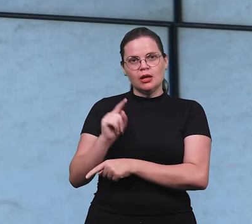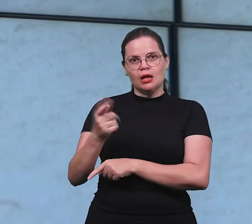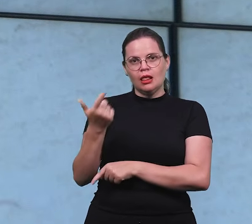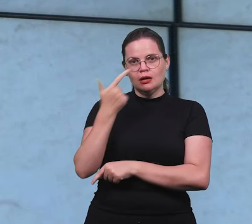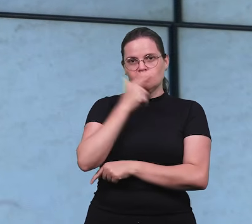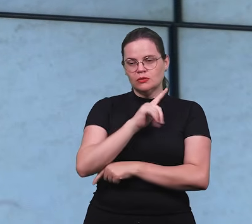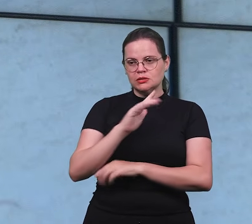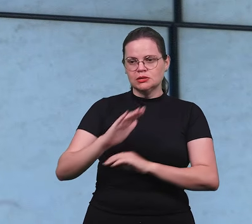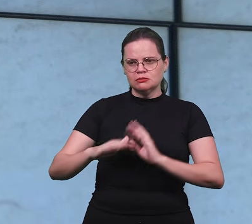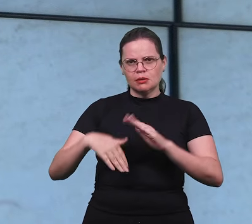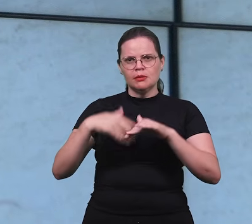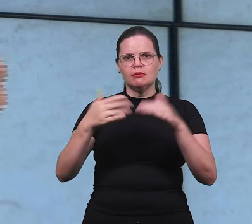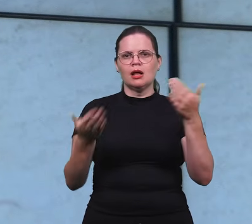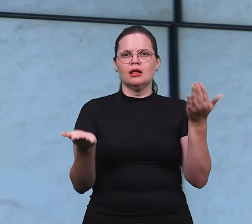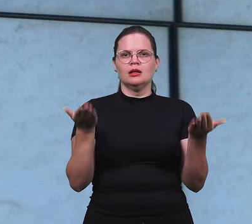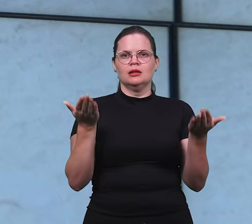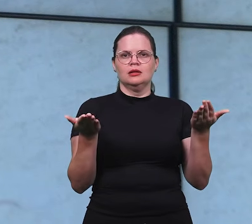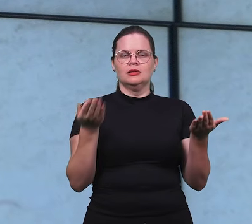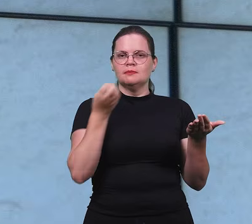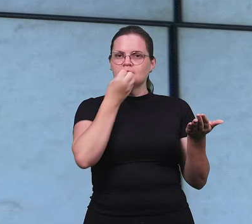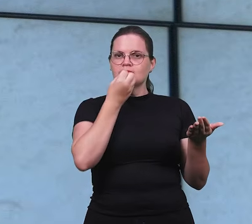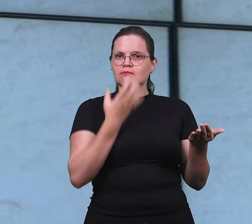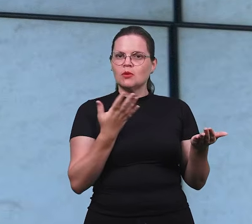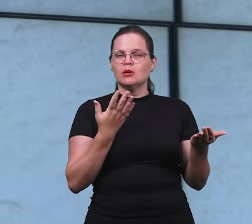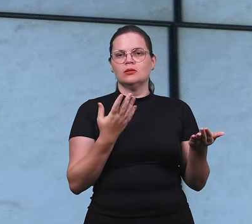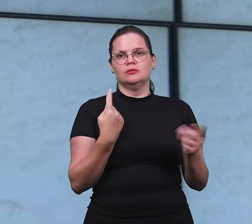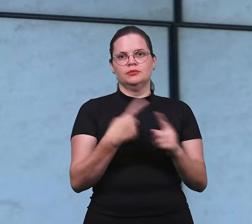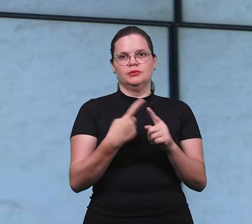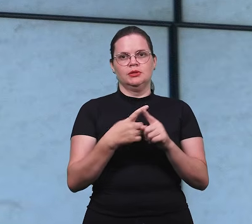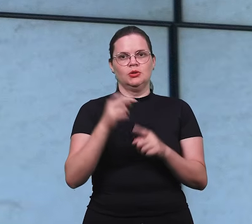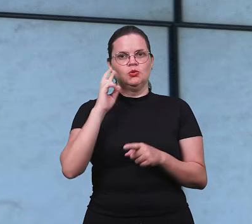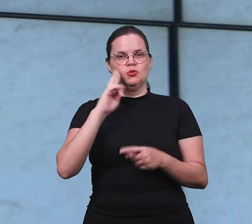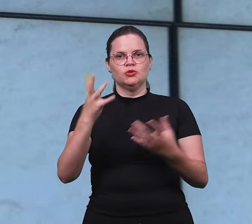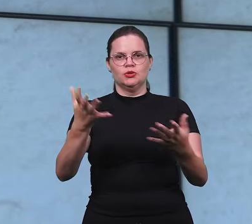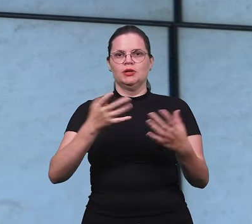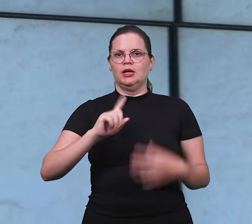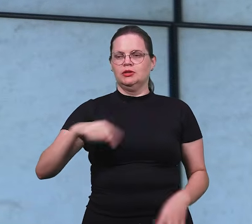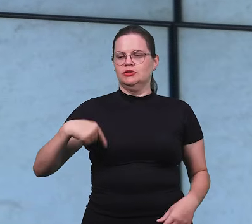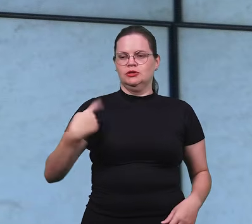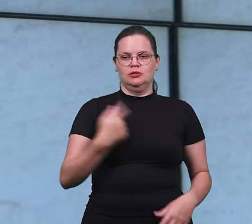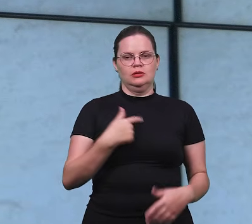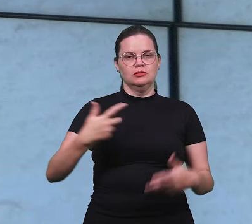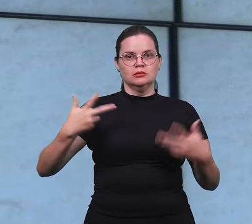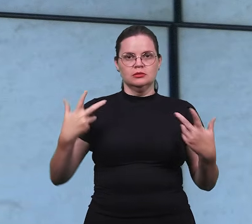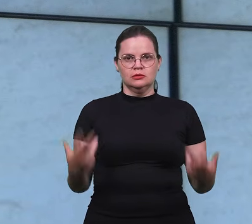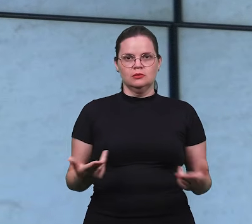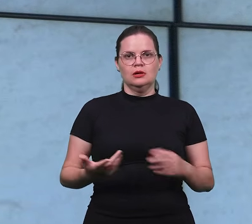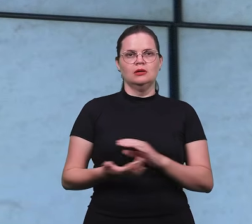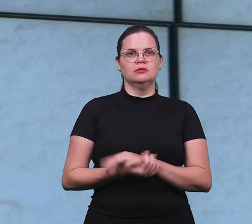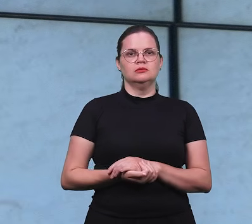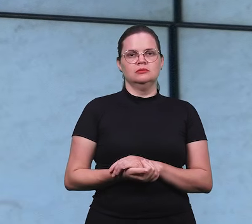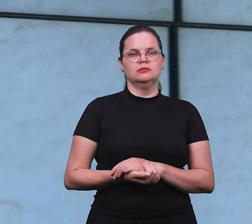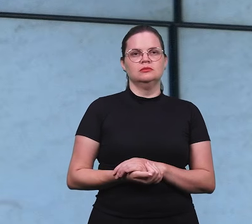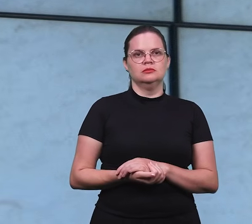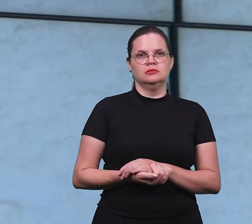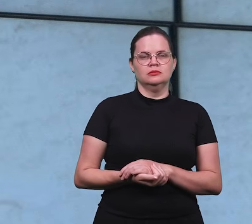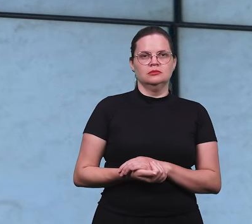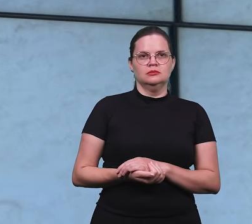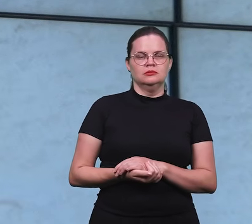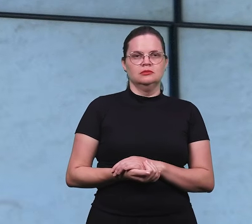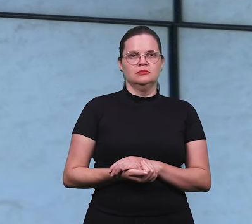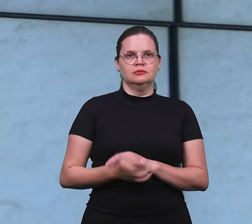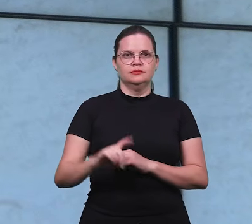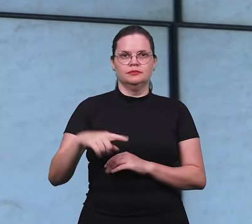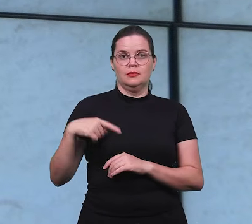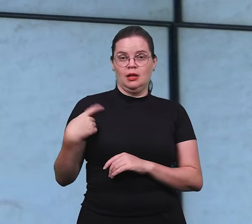nessa posição de equilíbrio e na posição que o Senhor nos quer, que todos nós temos uma posição que o Senhor nos quer. É verdade.